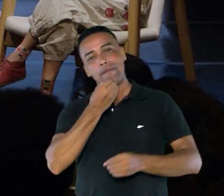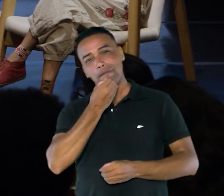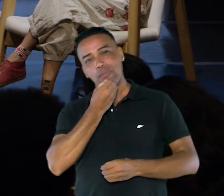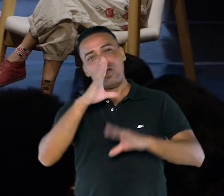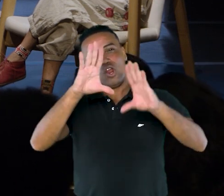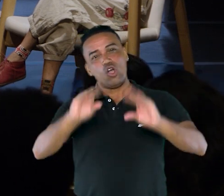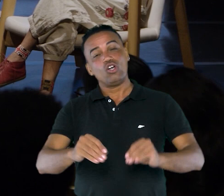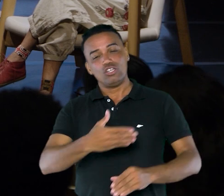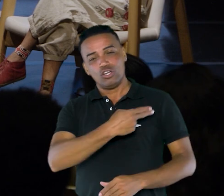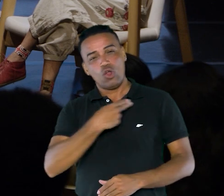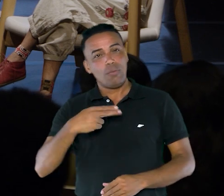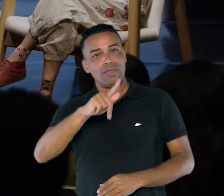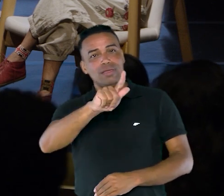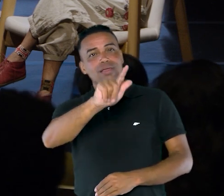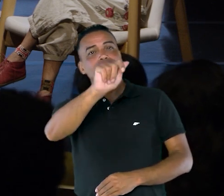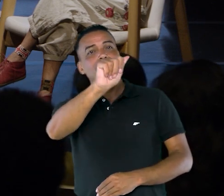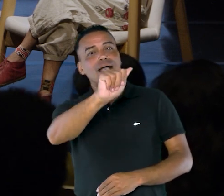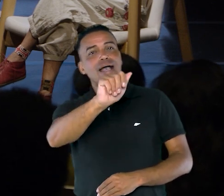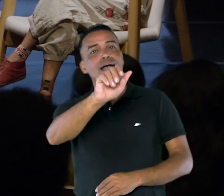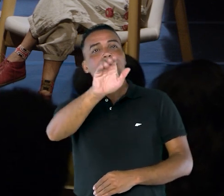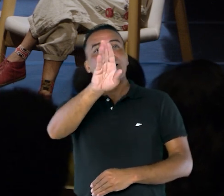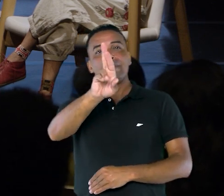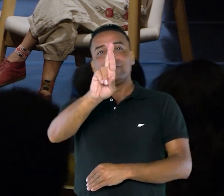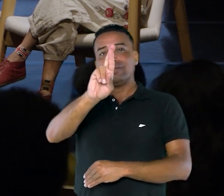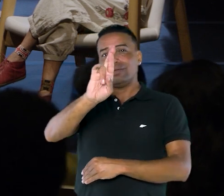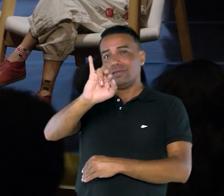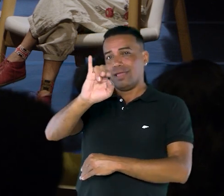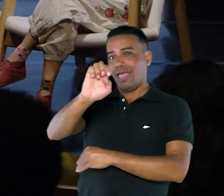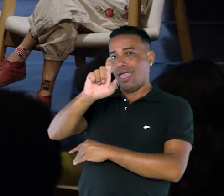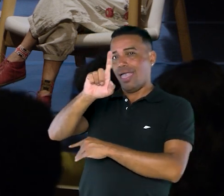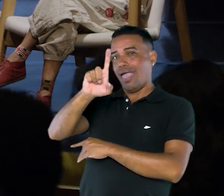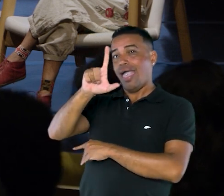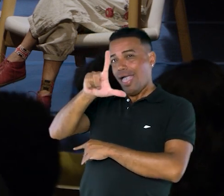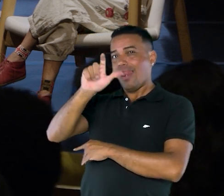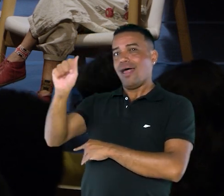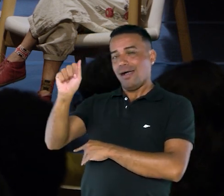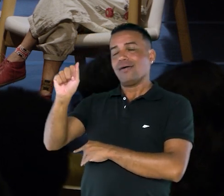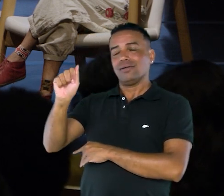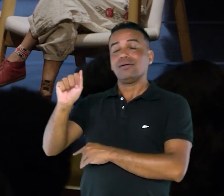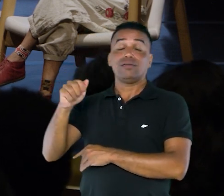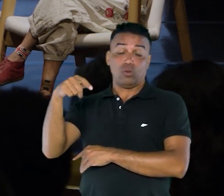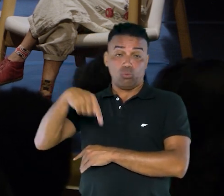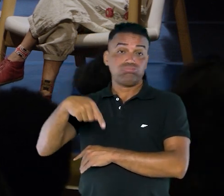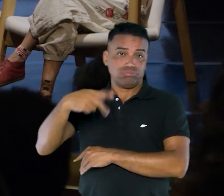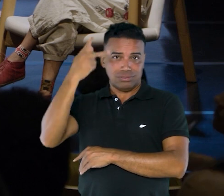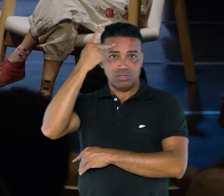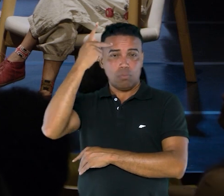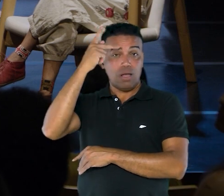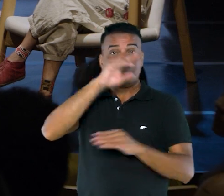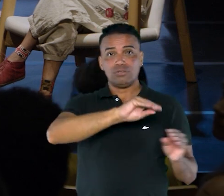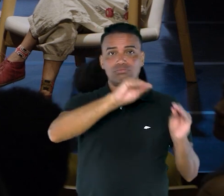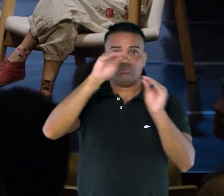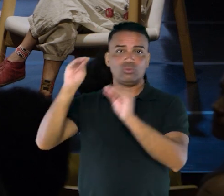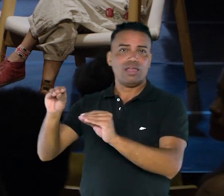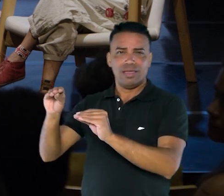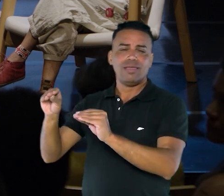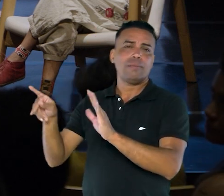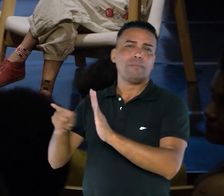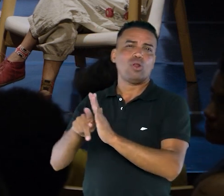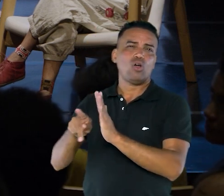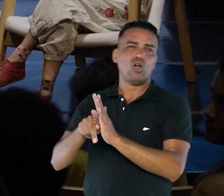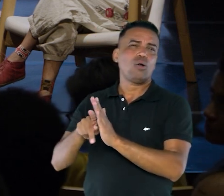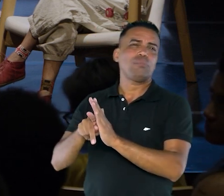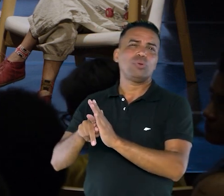Olá, boa noite. Eu sou a Gabriela, sou estudante de psicologia. Sou daqui de São Paulo, mas saí daqui para estudar psicologia no